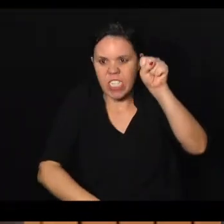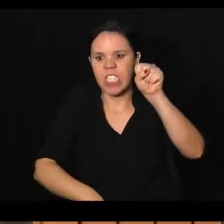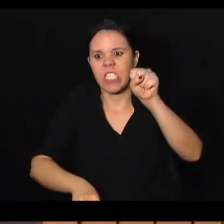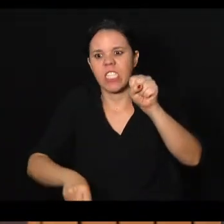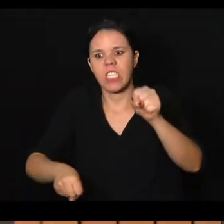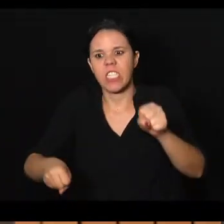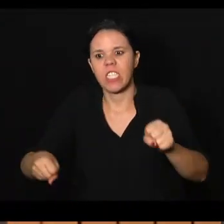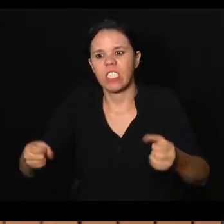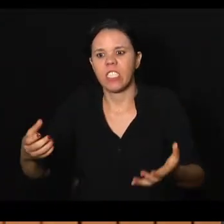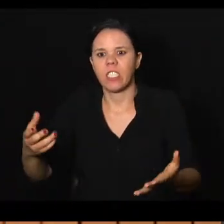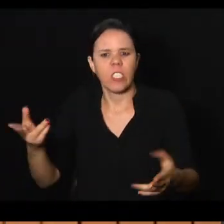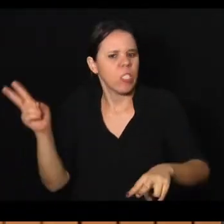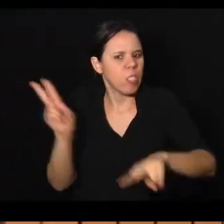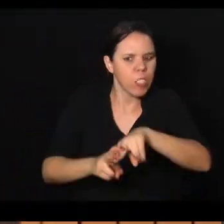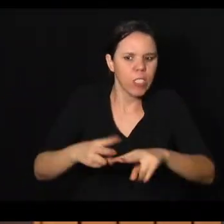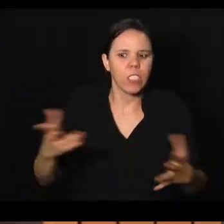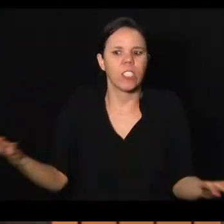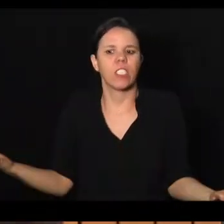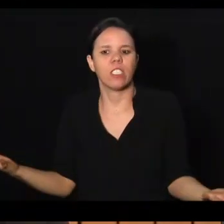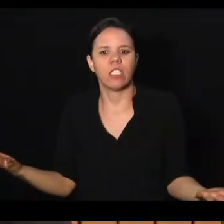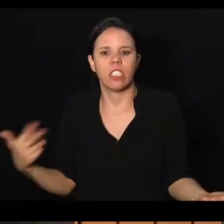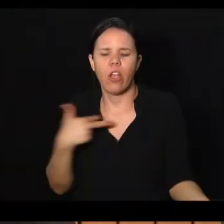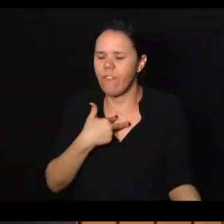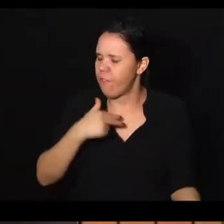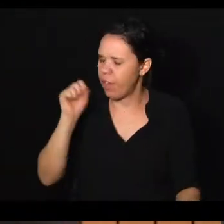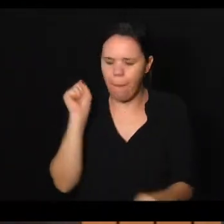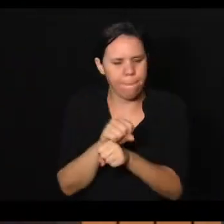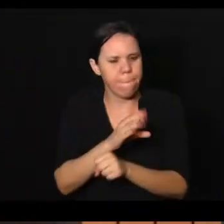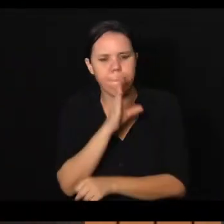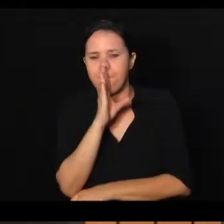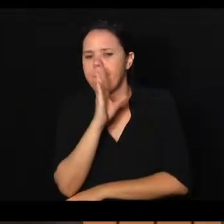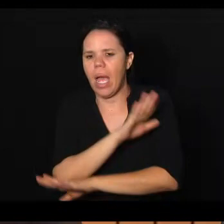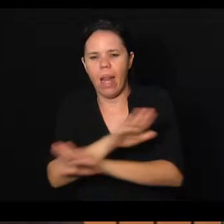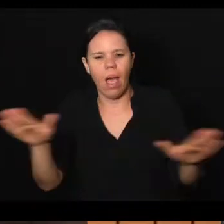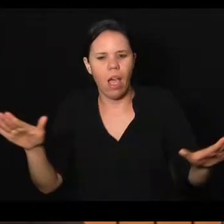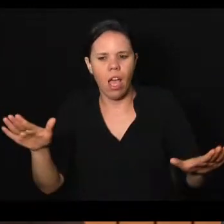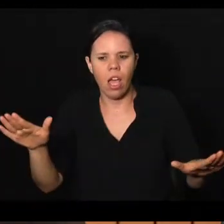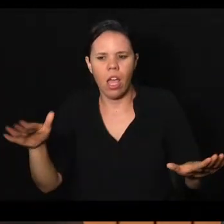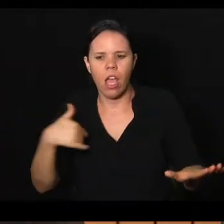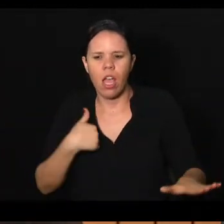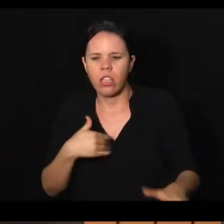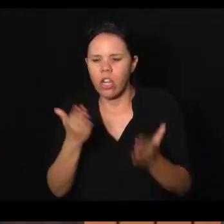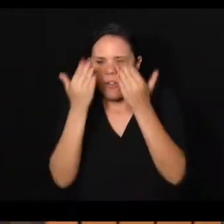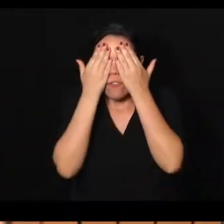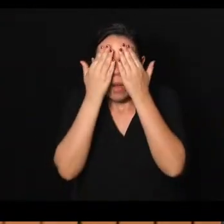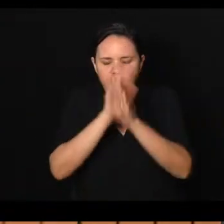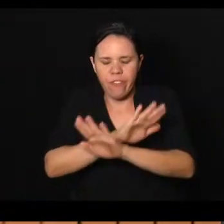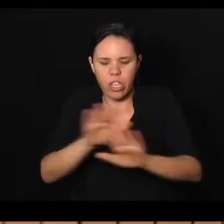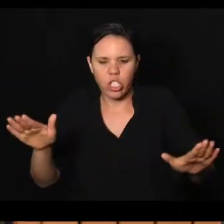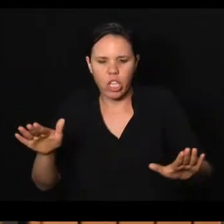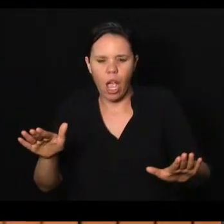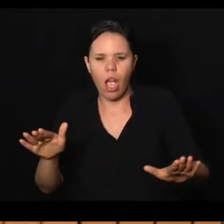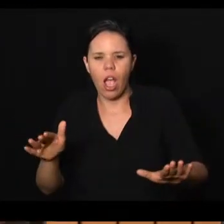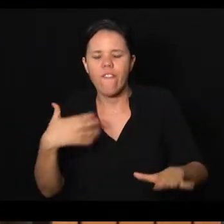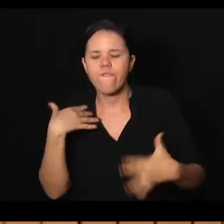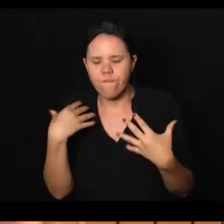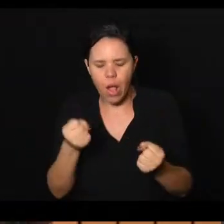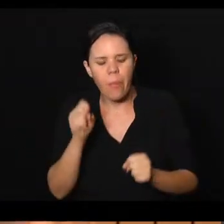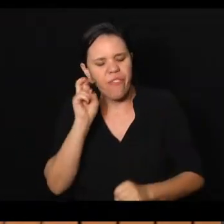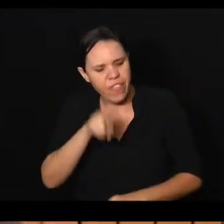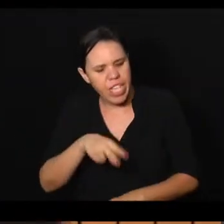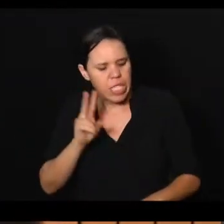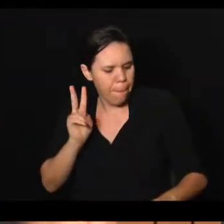vamos deixar quieto. Nós não vamos fazer vistas grossas. A mulher precisa